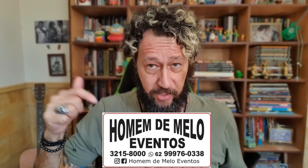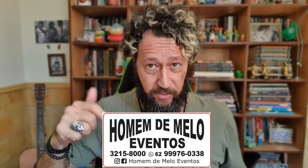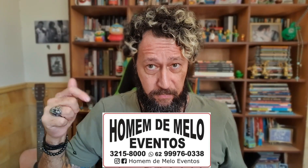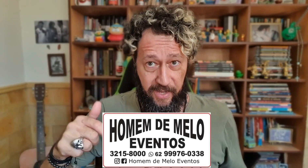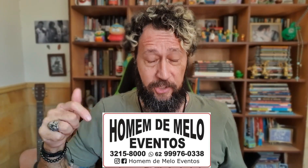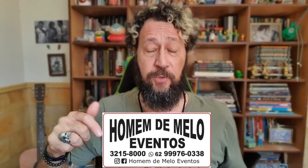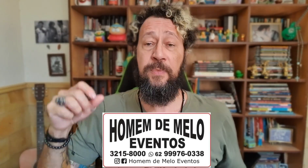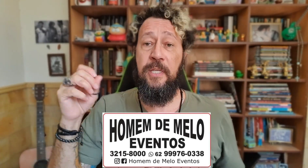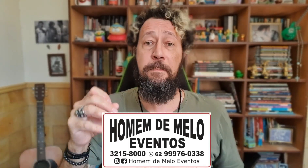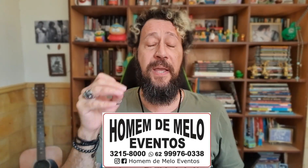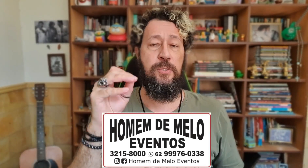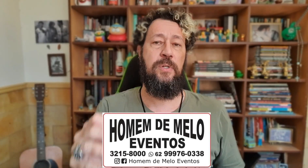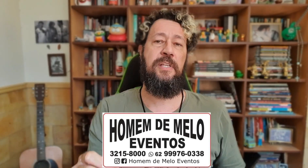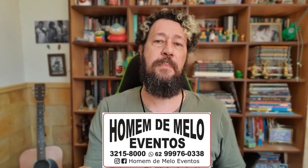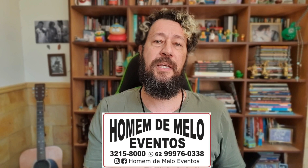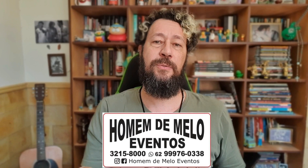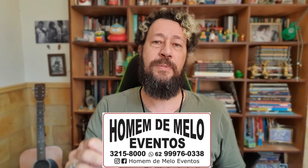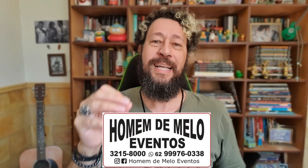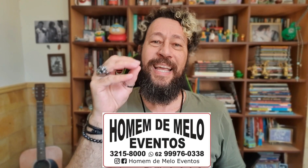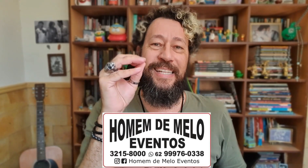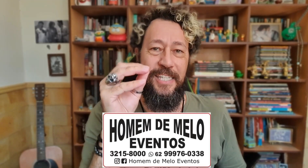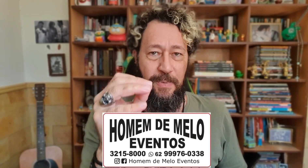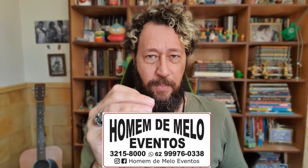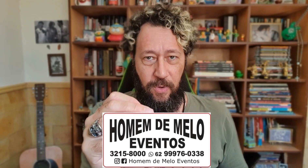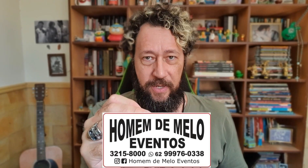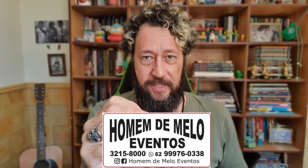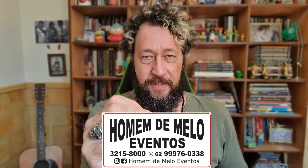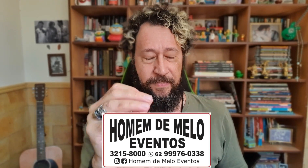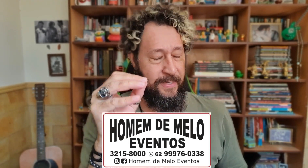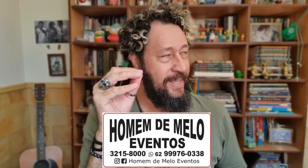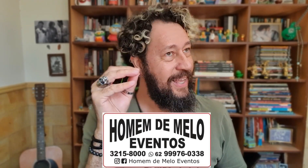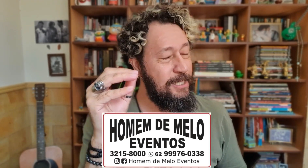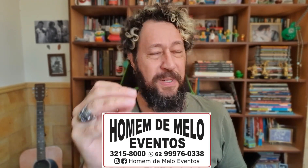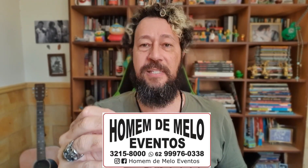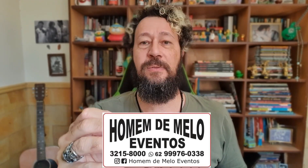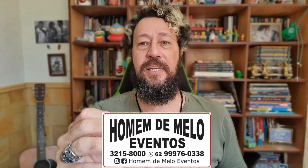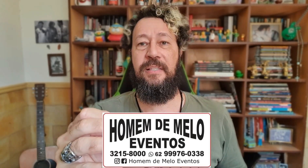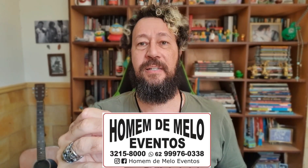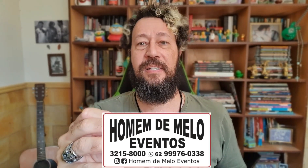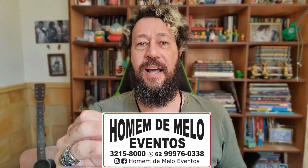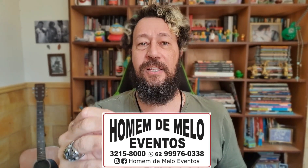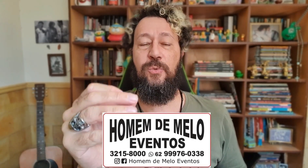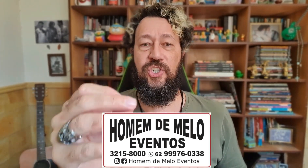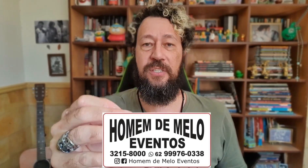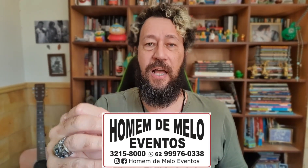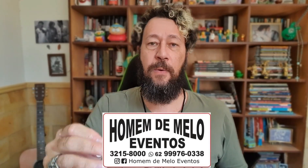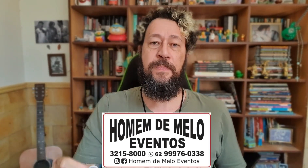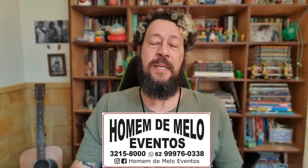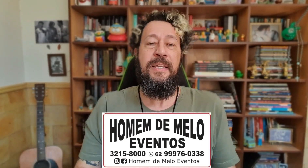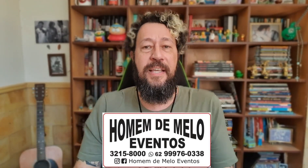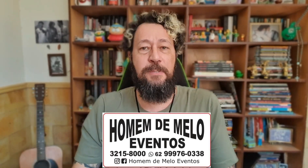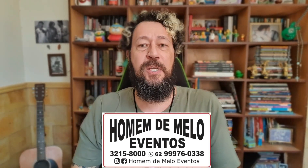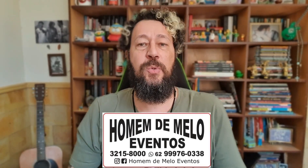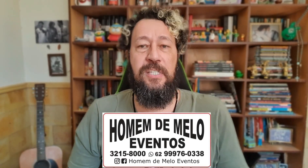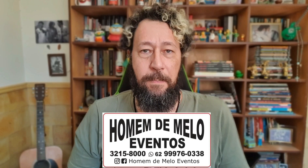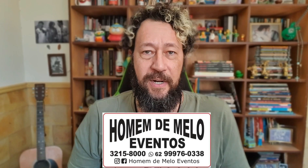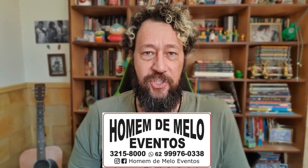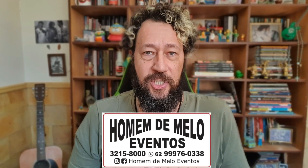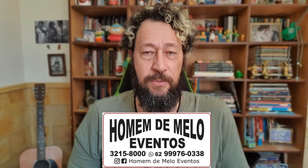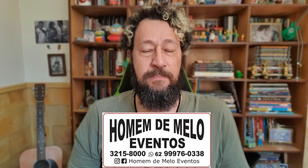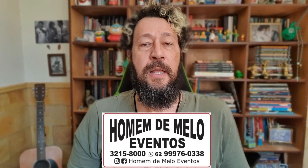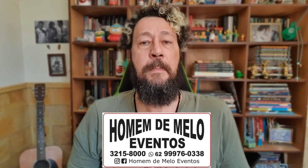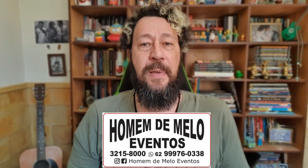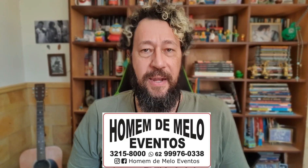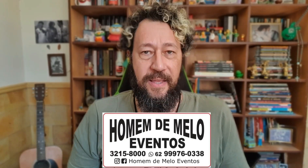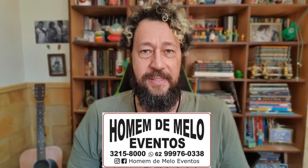nesse contato aqui embaixo e peça um orçamento essas memórias elas precisam ser eternizadas no digital e as pessoas que